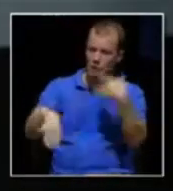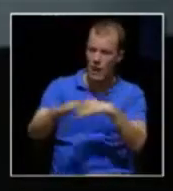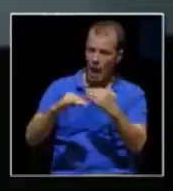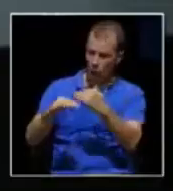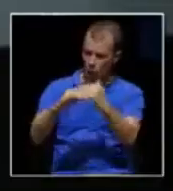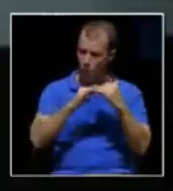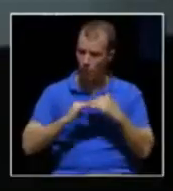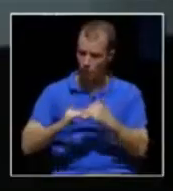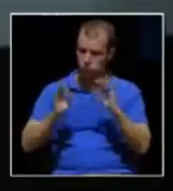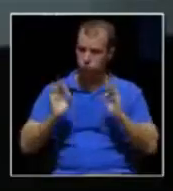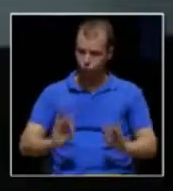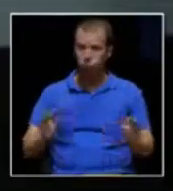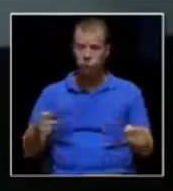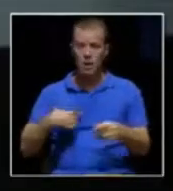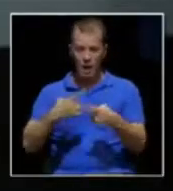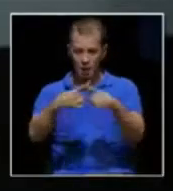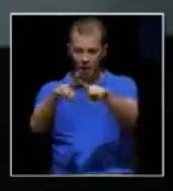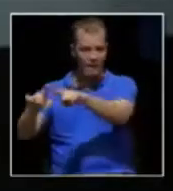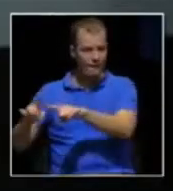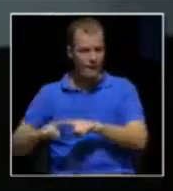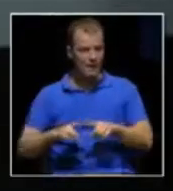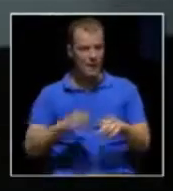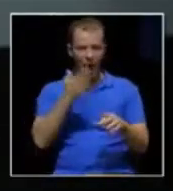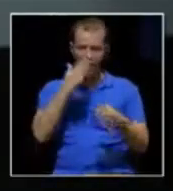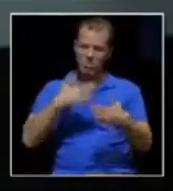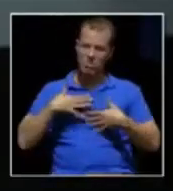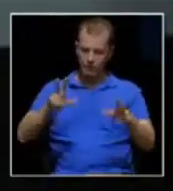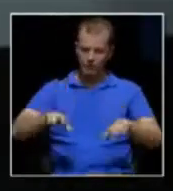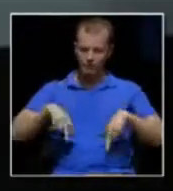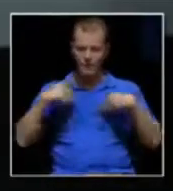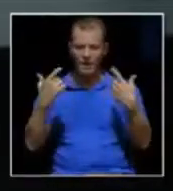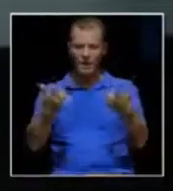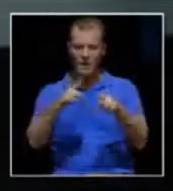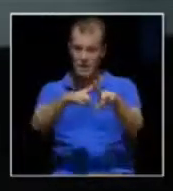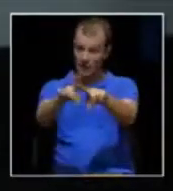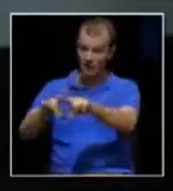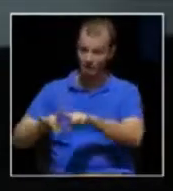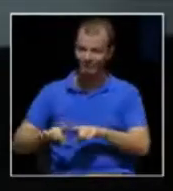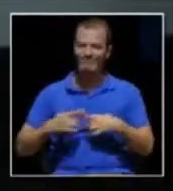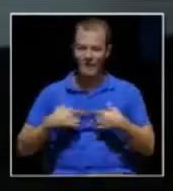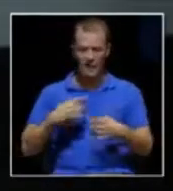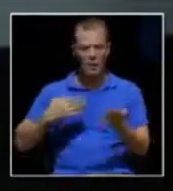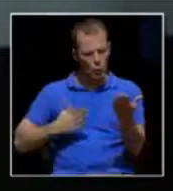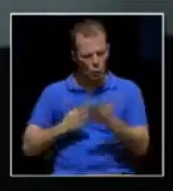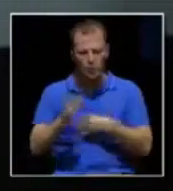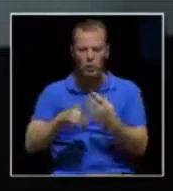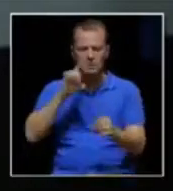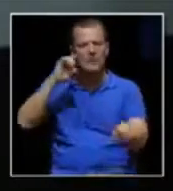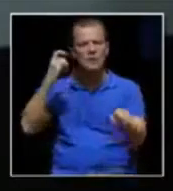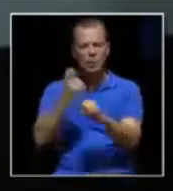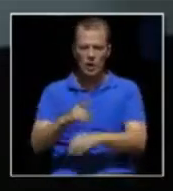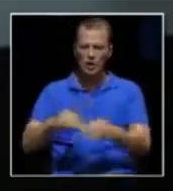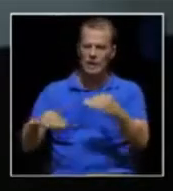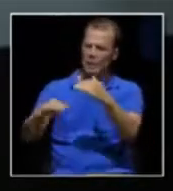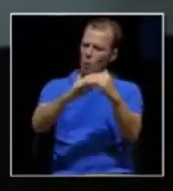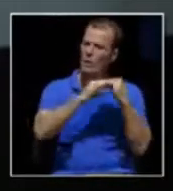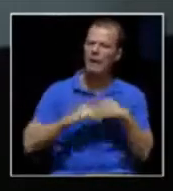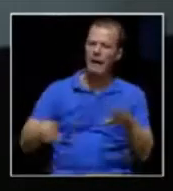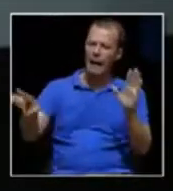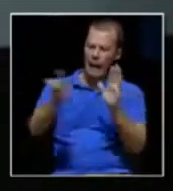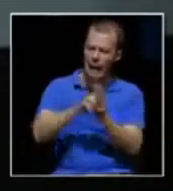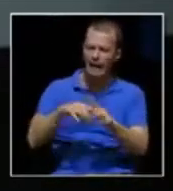igualdade, onde as diferenças de todos seja a riqueza da nossa diversidade, e continuaremos a exigir a igualdade na lei e na vida